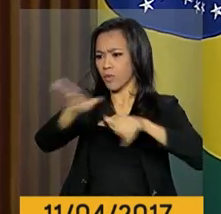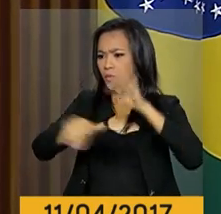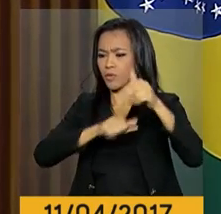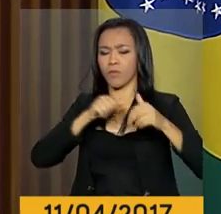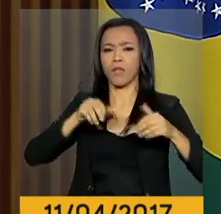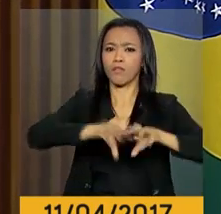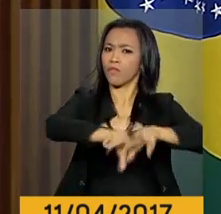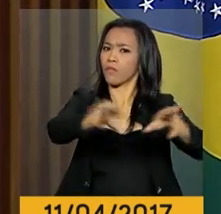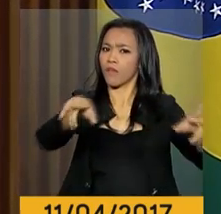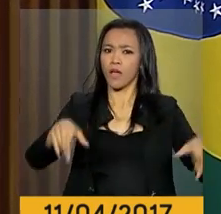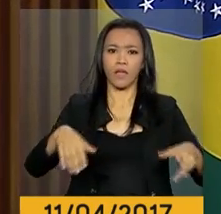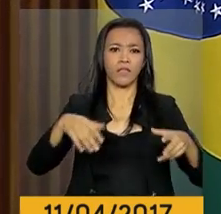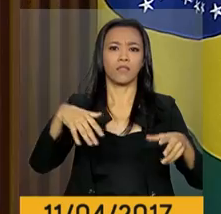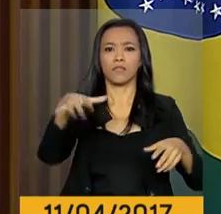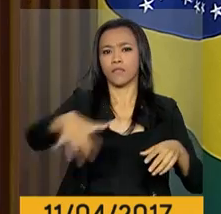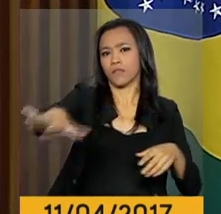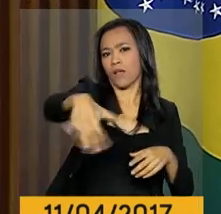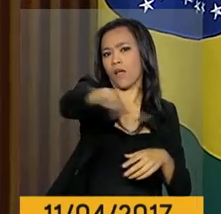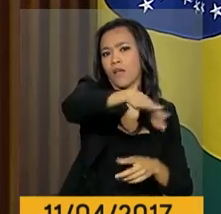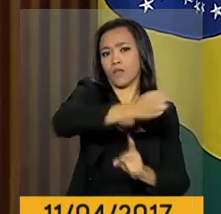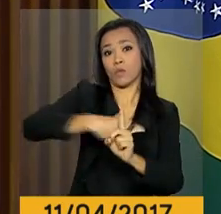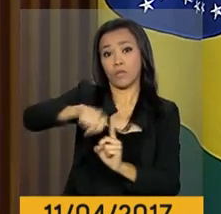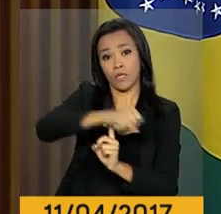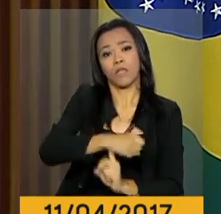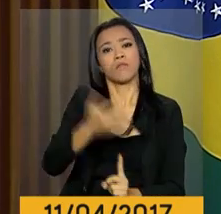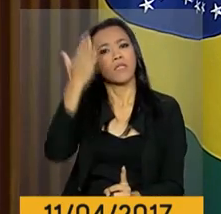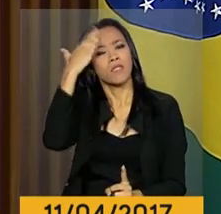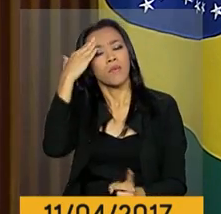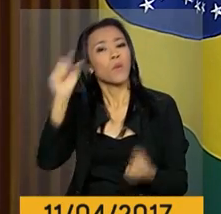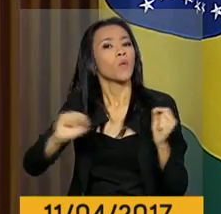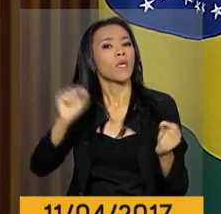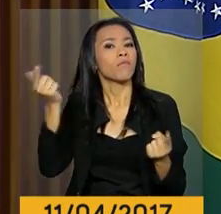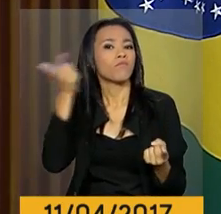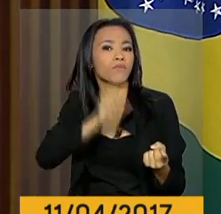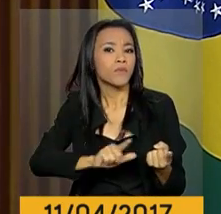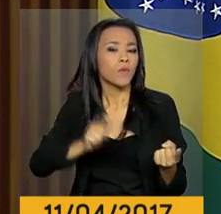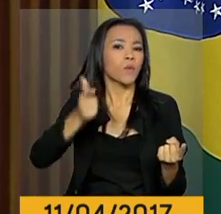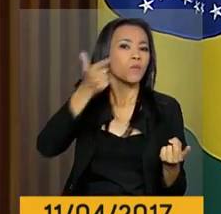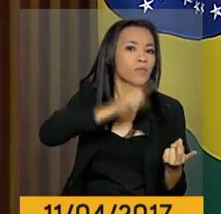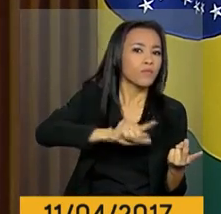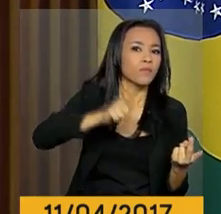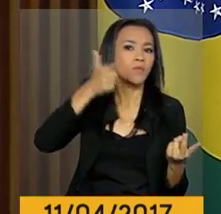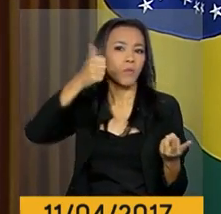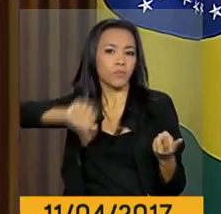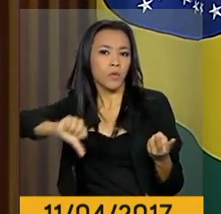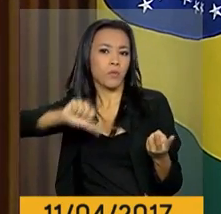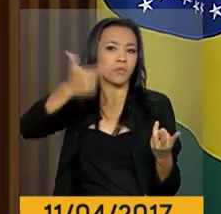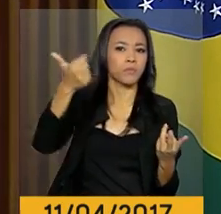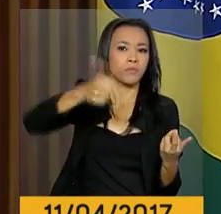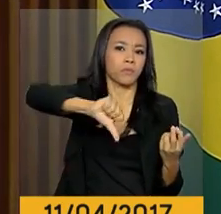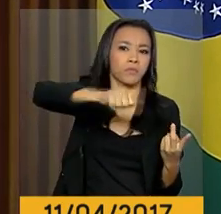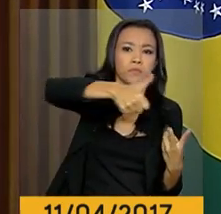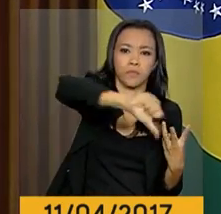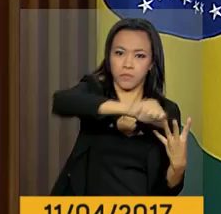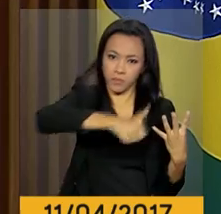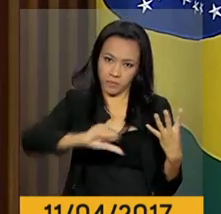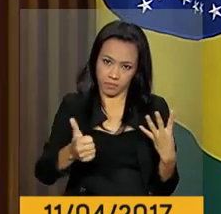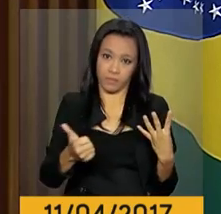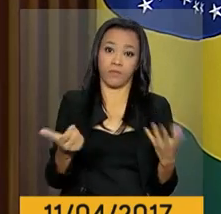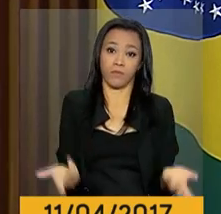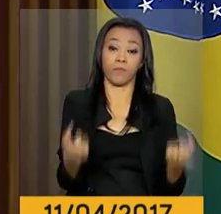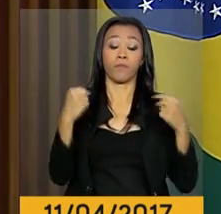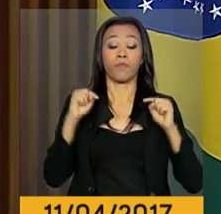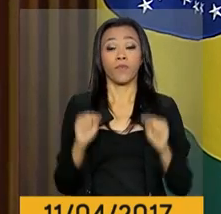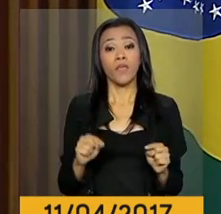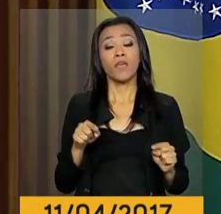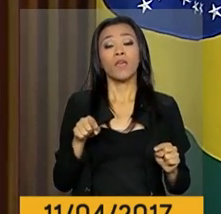verificar eh O que é que é possível aprovar e eu verifico que há Esta possibilidade